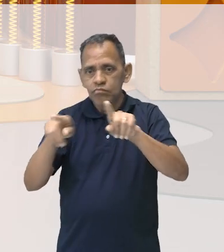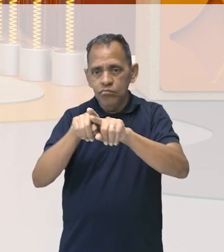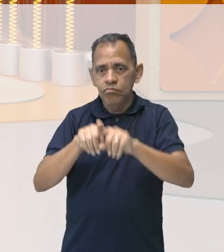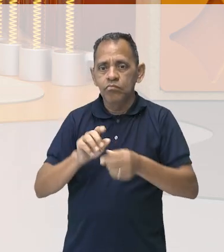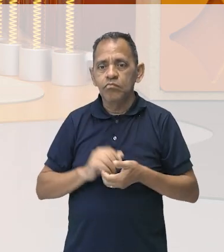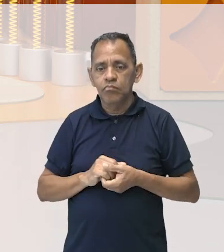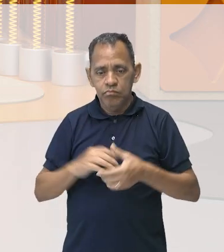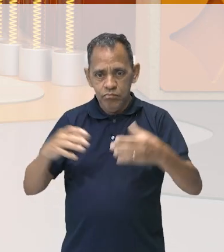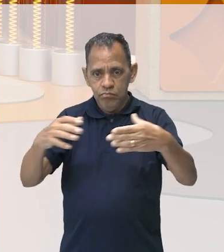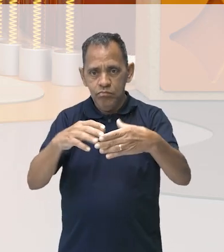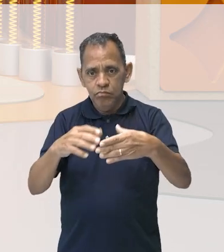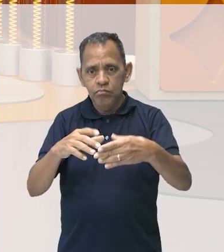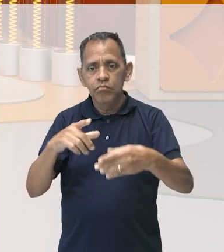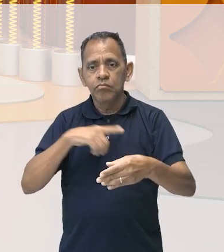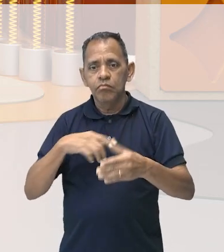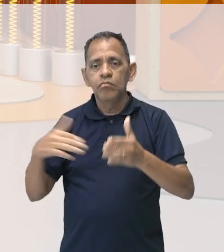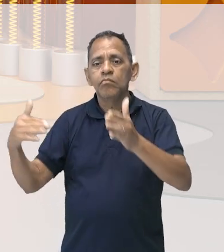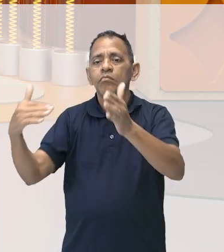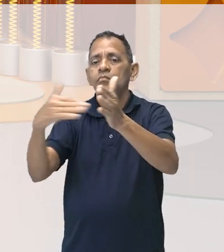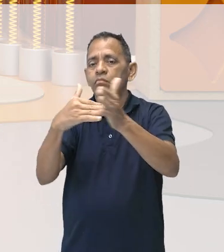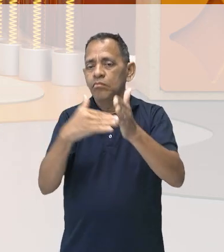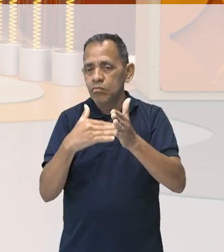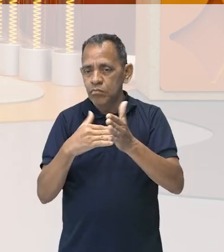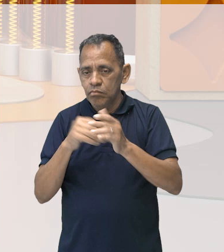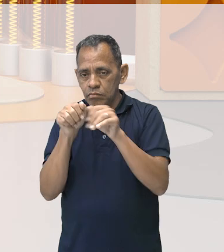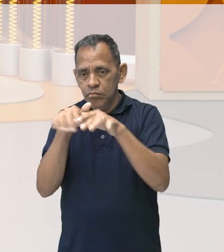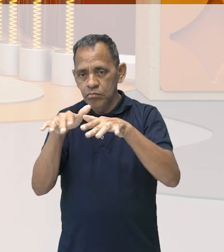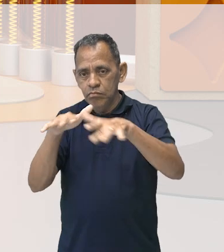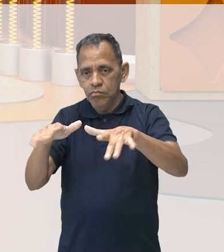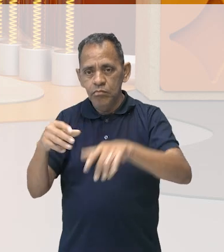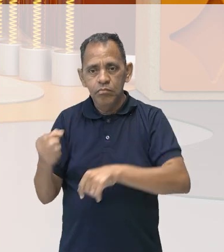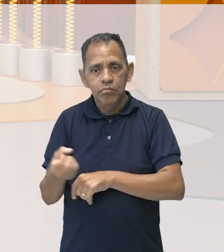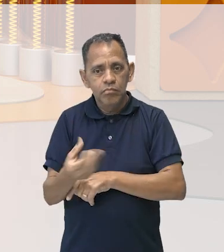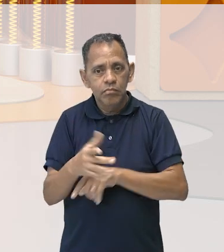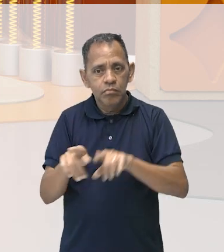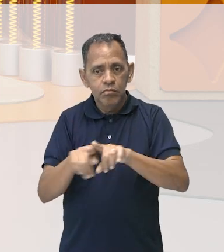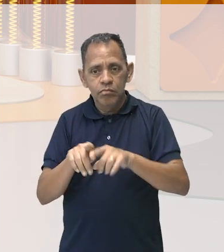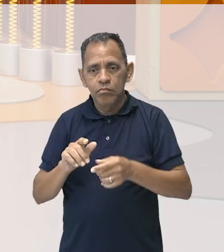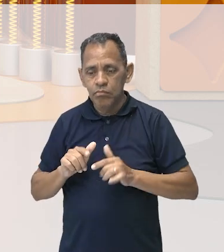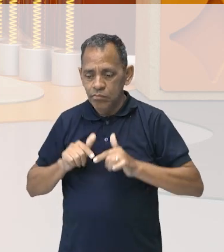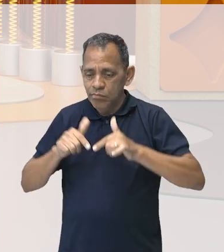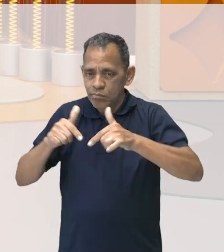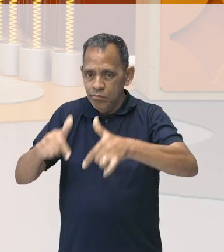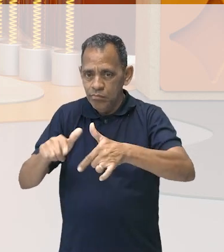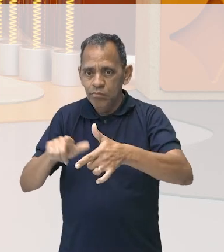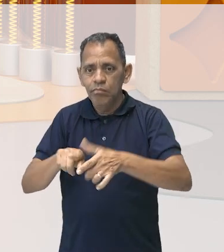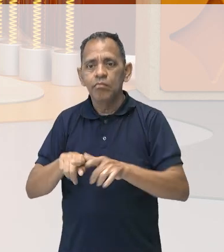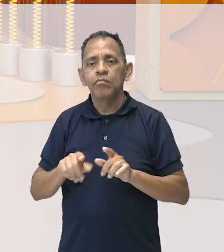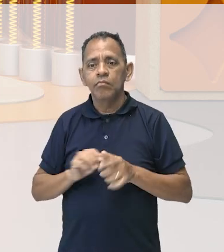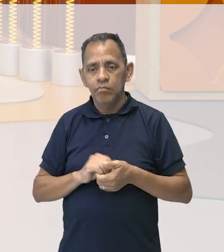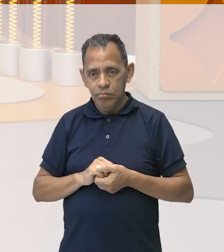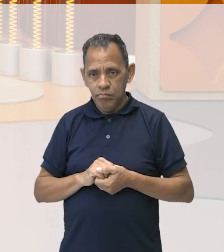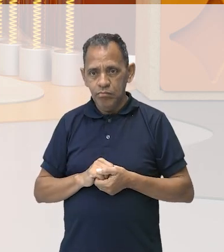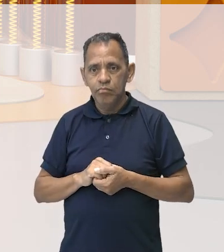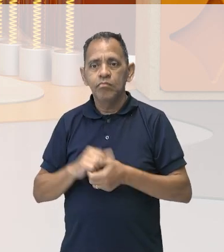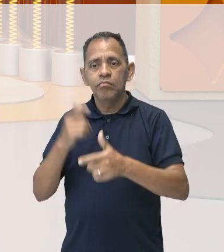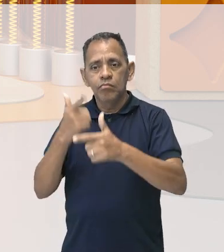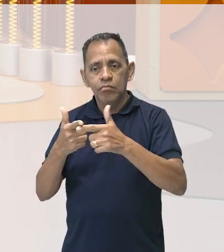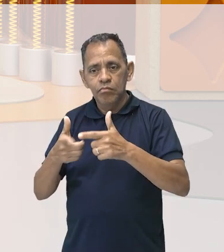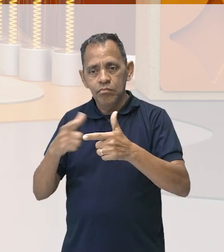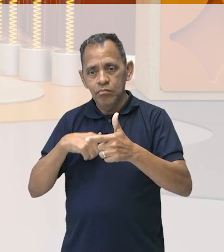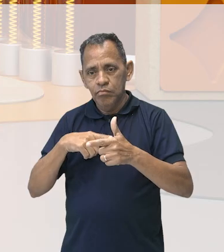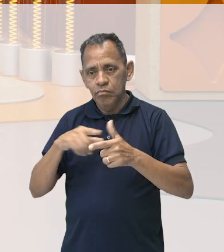ele acaba, né, limitando aí a expansão de novos atos terroristas por outros, né, aí que